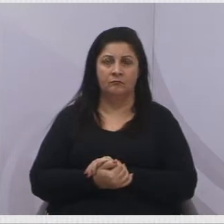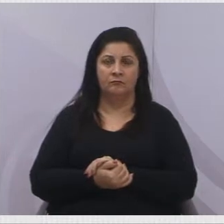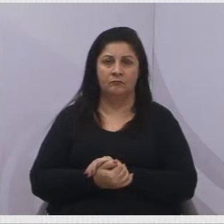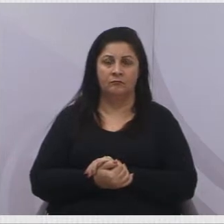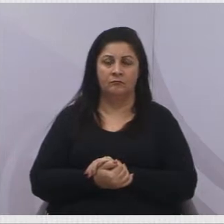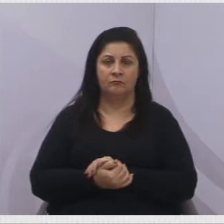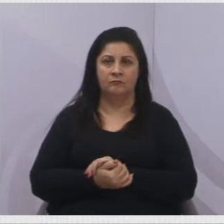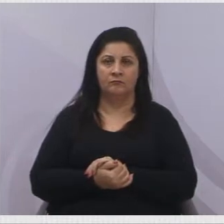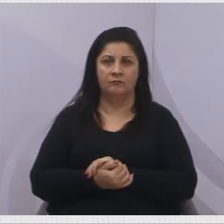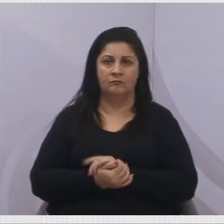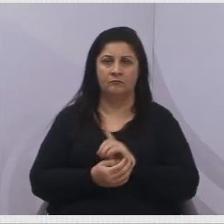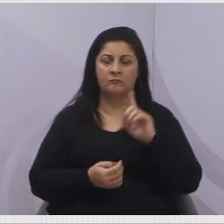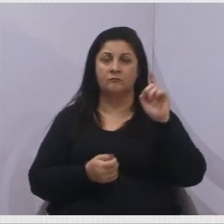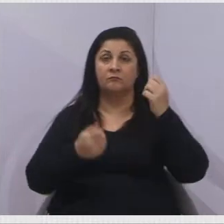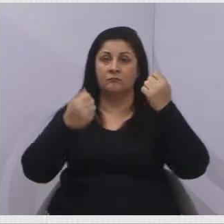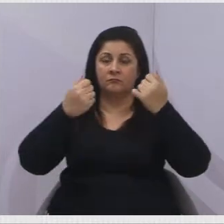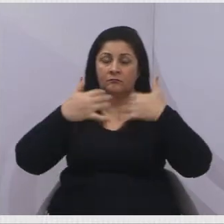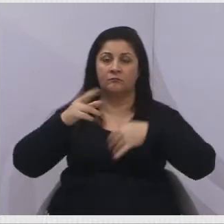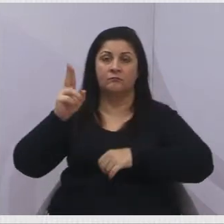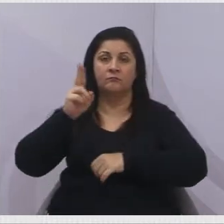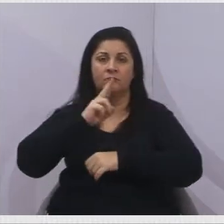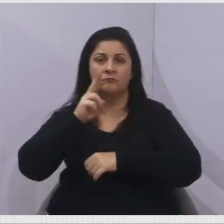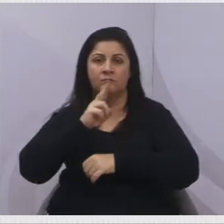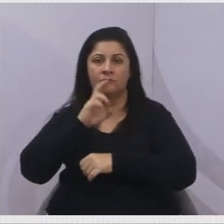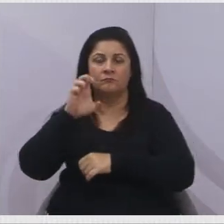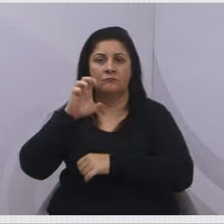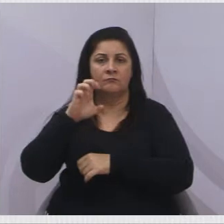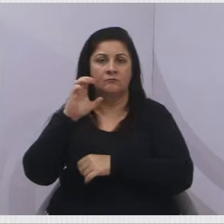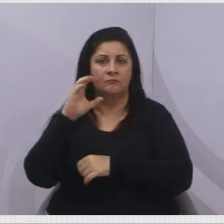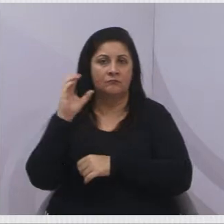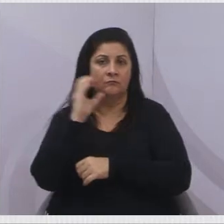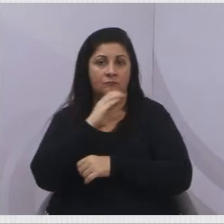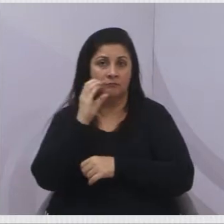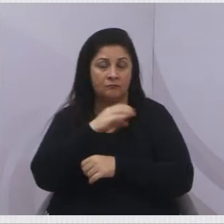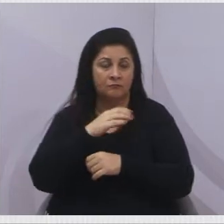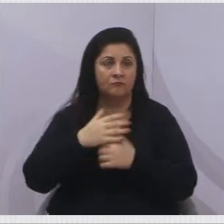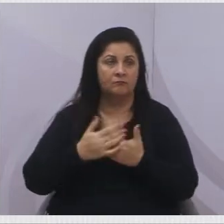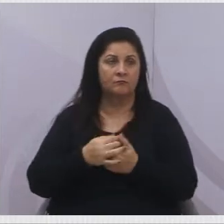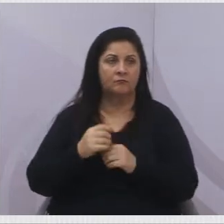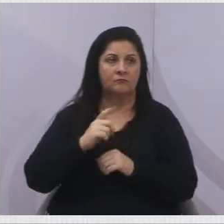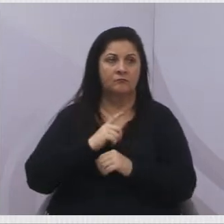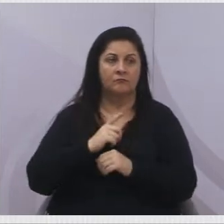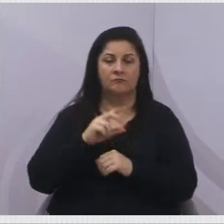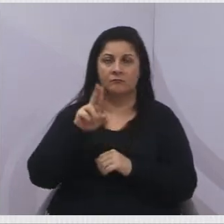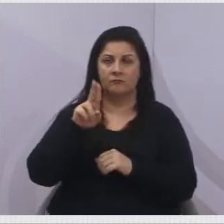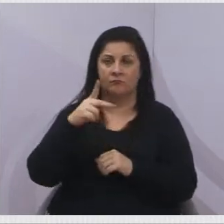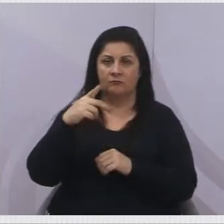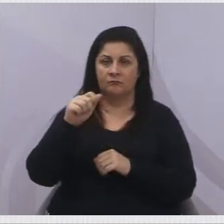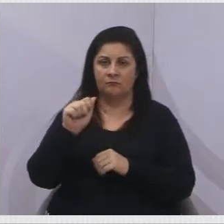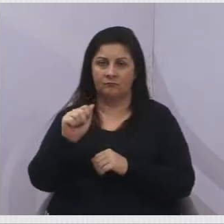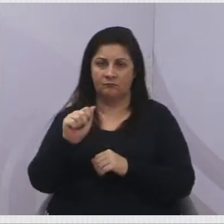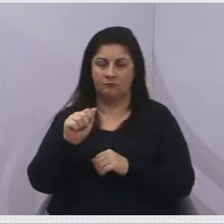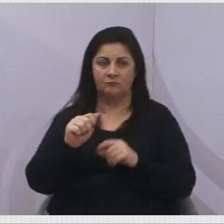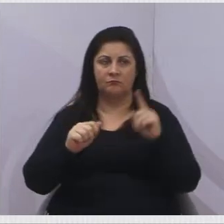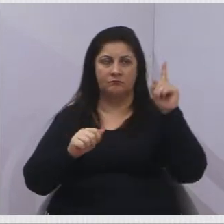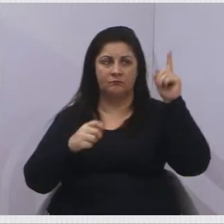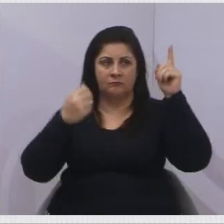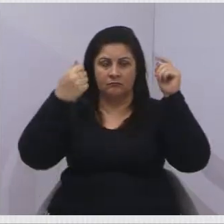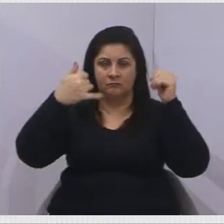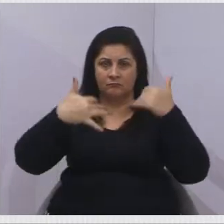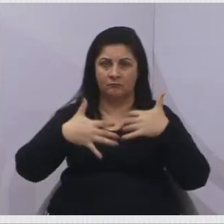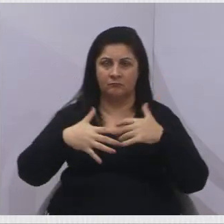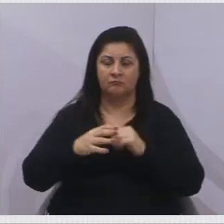Na atenção à urgência e emergência, nós temos a UPA Dr. Telmo de Almeida